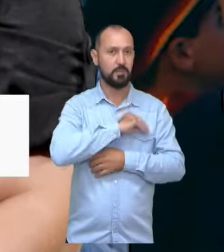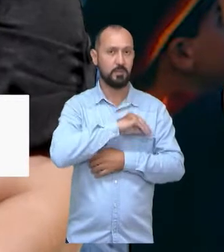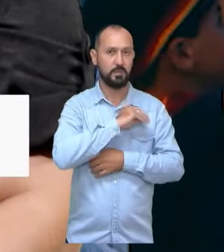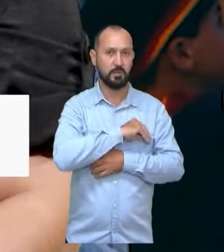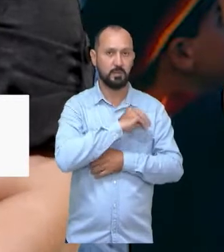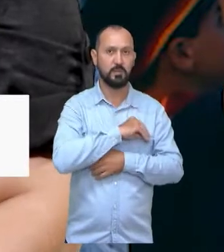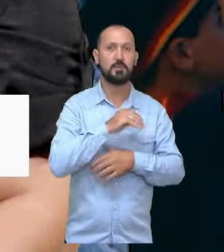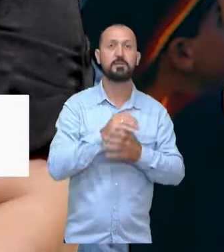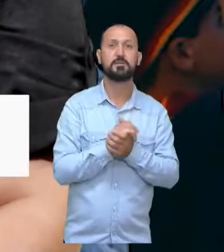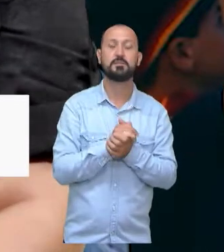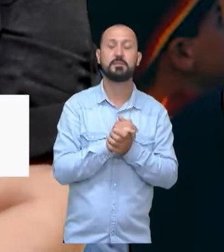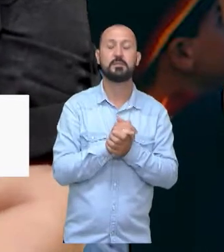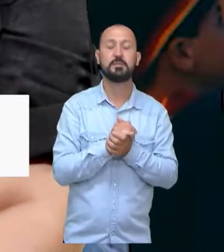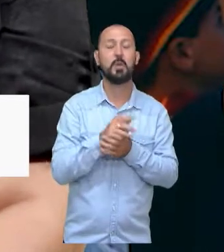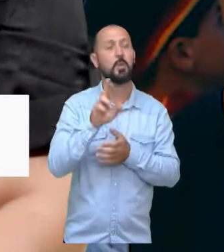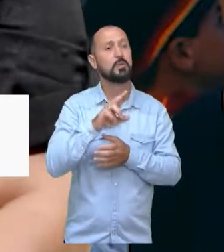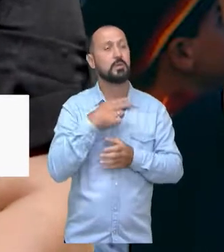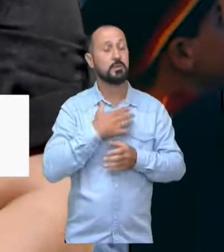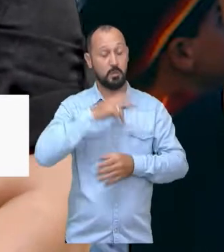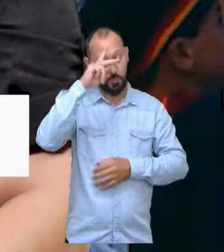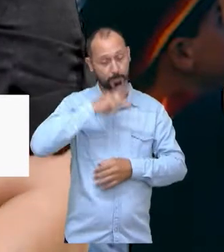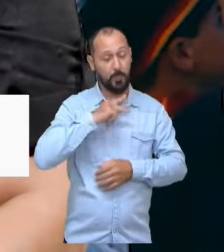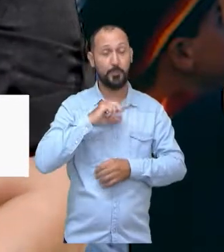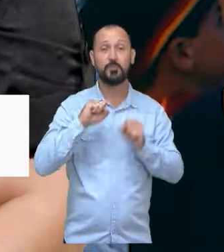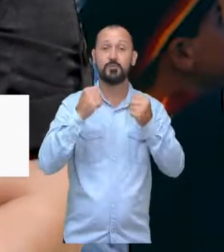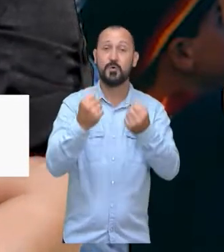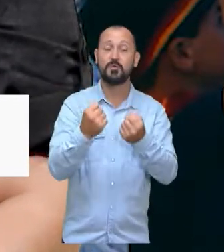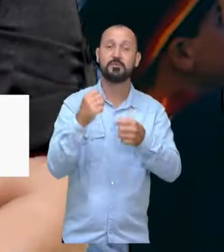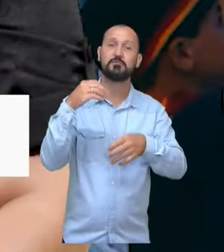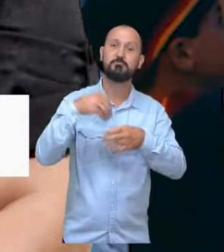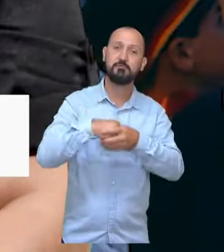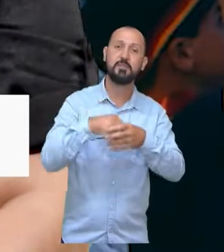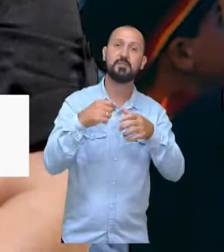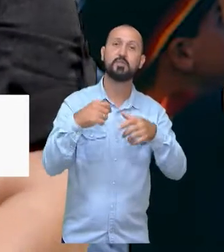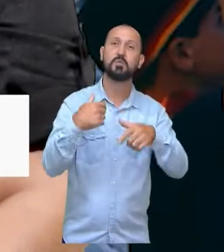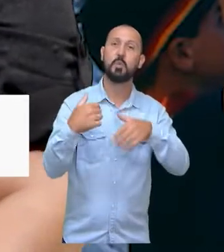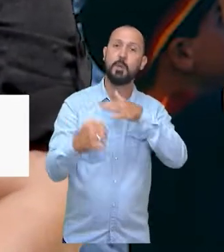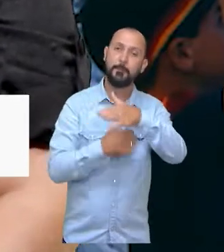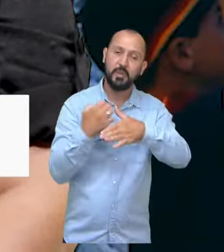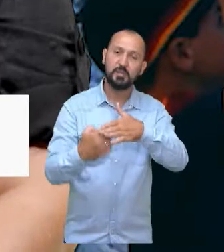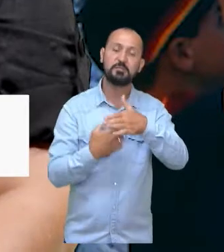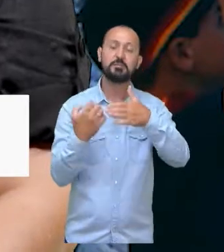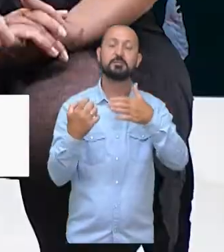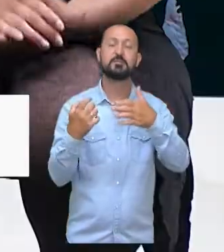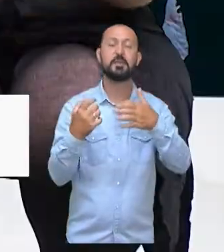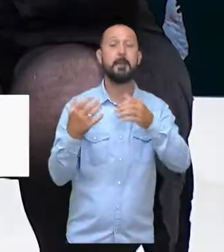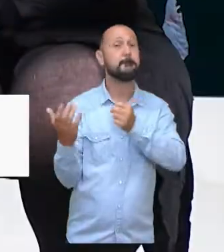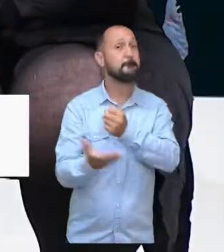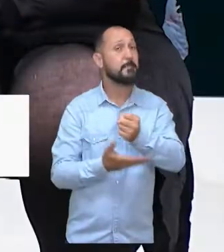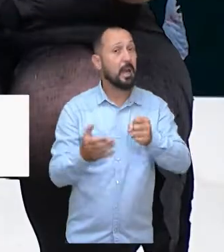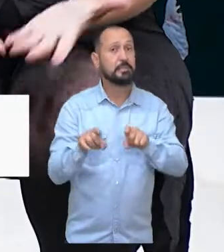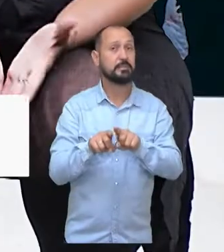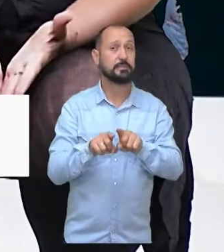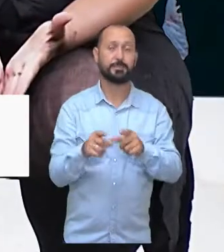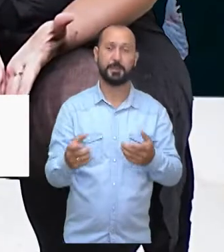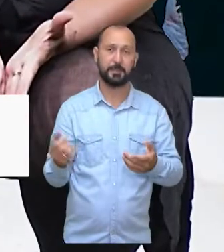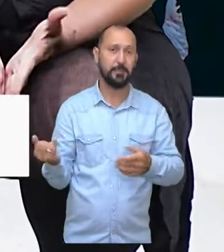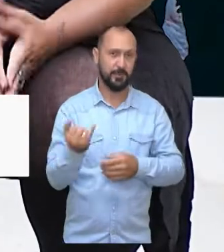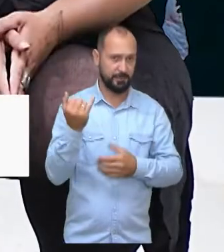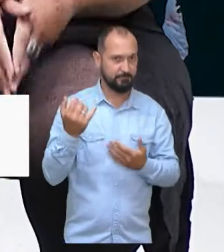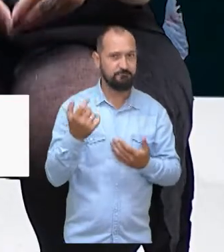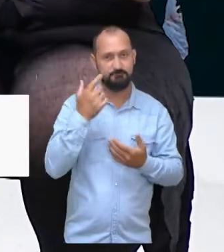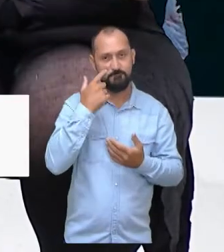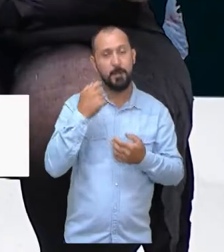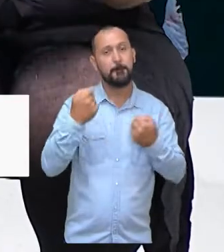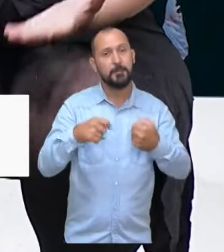do seu próprio esforço, né? Dentro do empreendedorismo, que é fundamental também. Mas para isso precisa haver